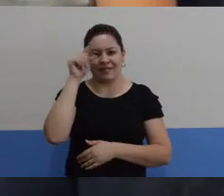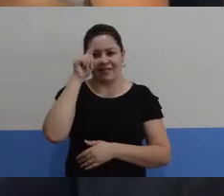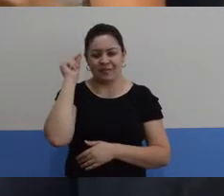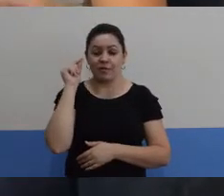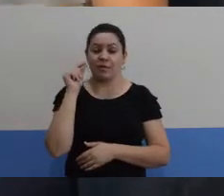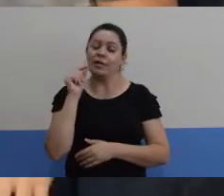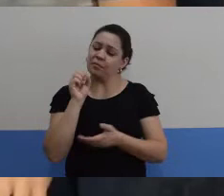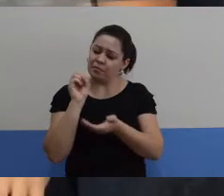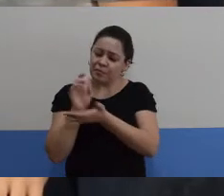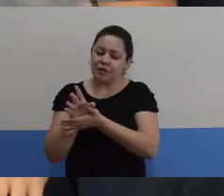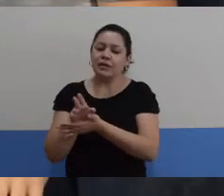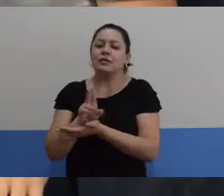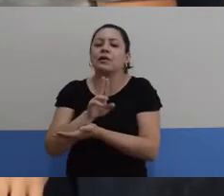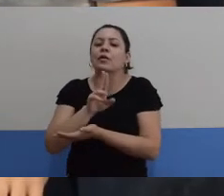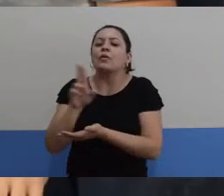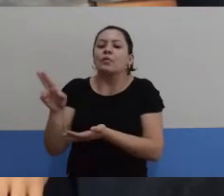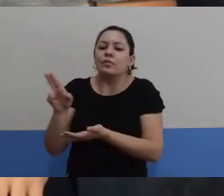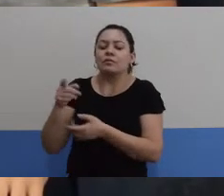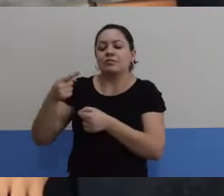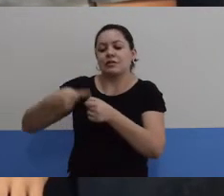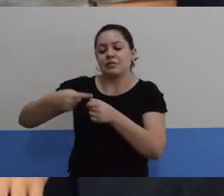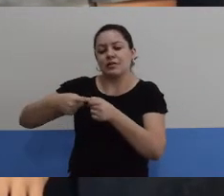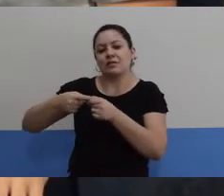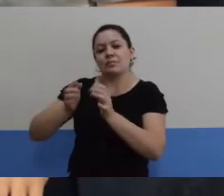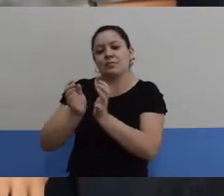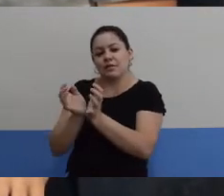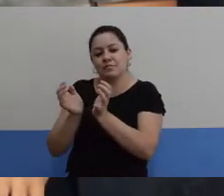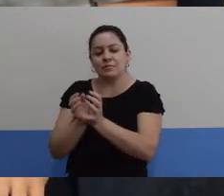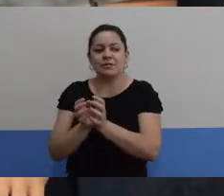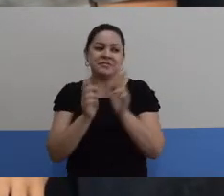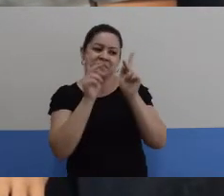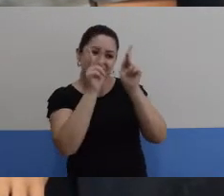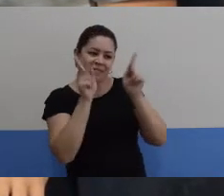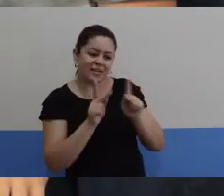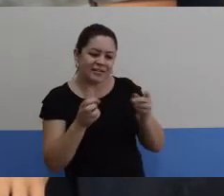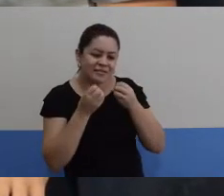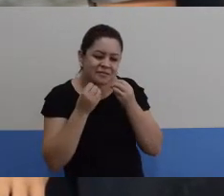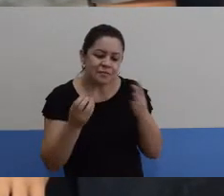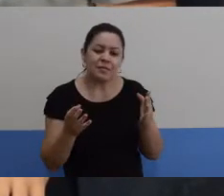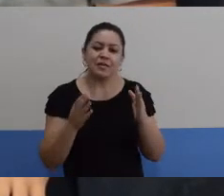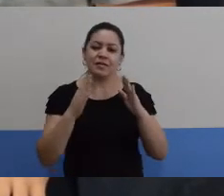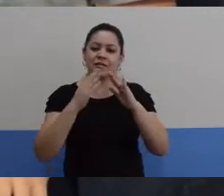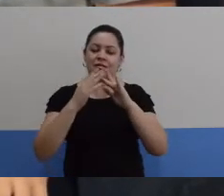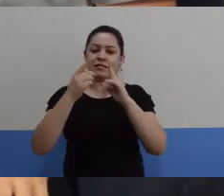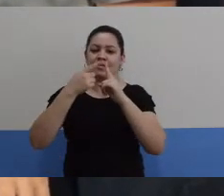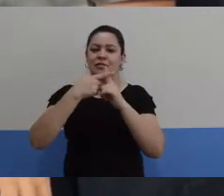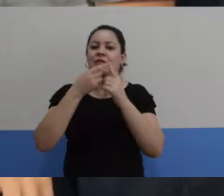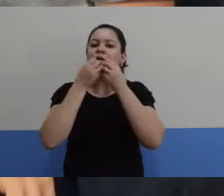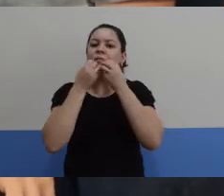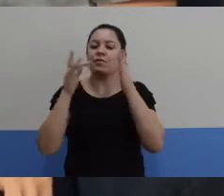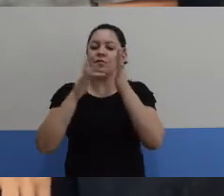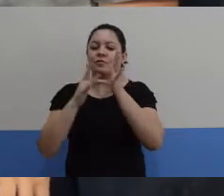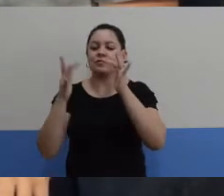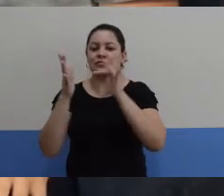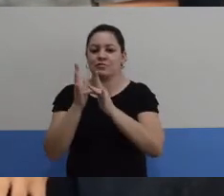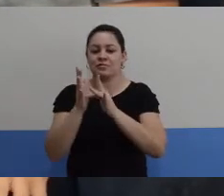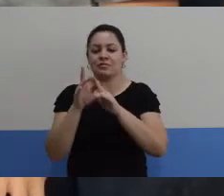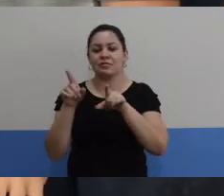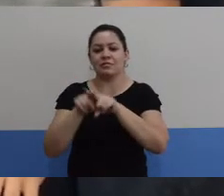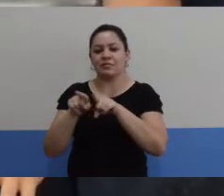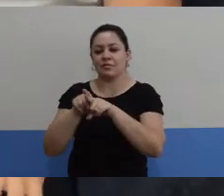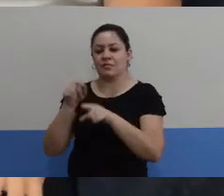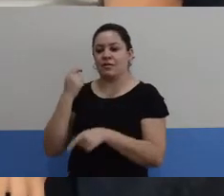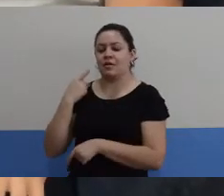qual cidade que você está participando. Paz e bem, Paróquia Bom Jesus, Capela Nossa Senhora Aparecida